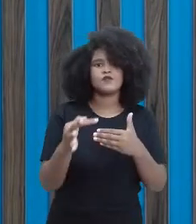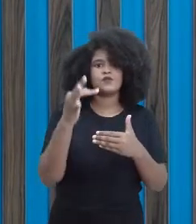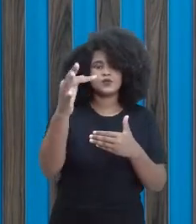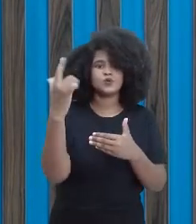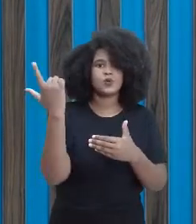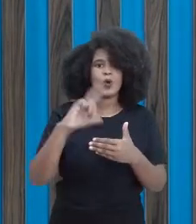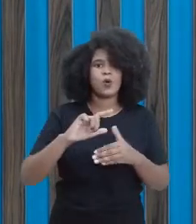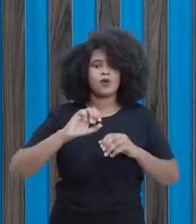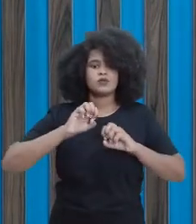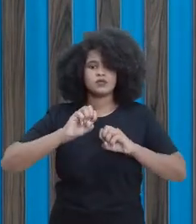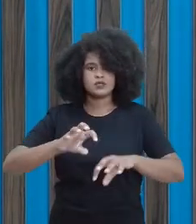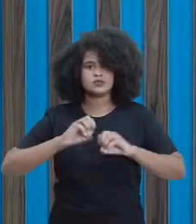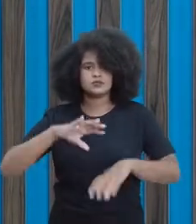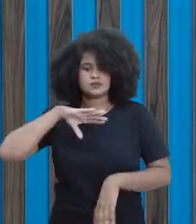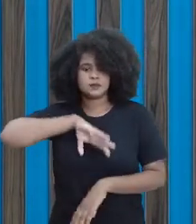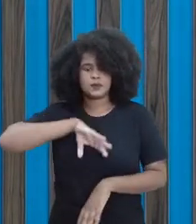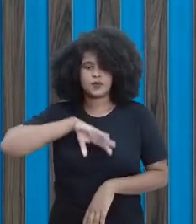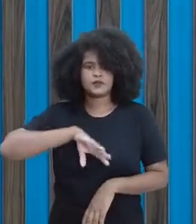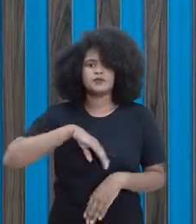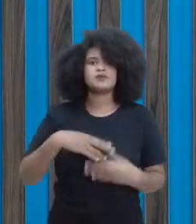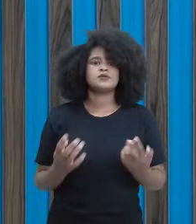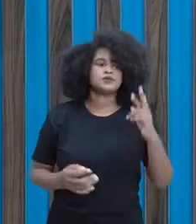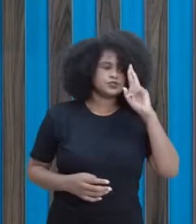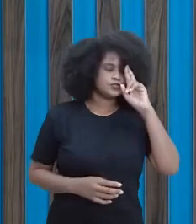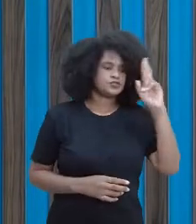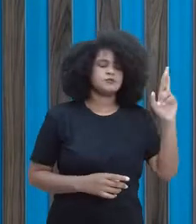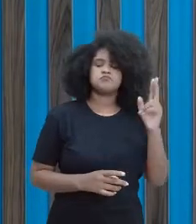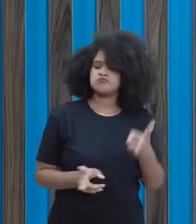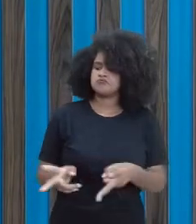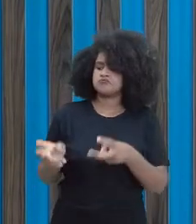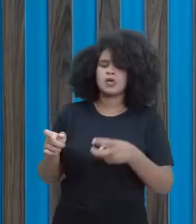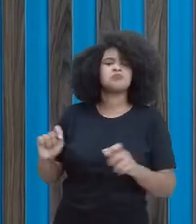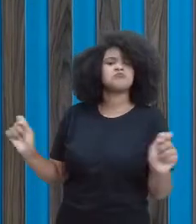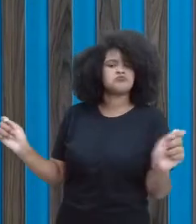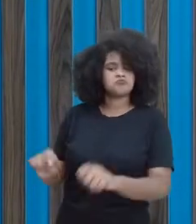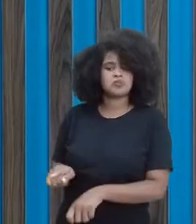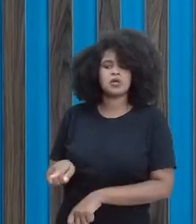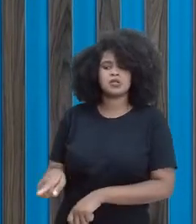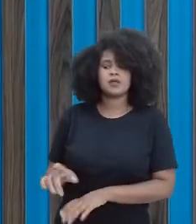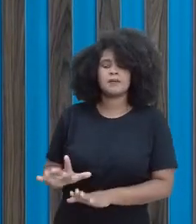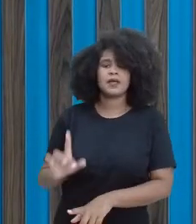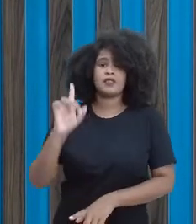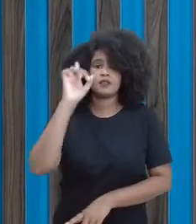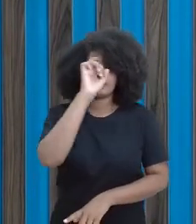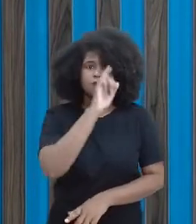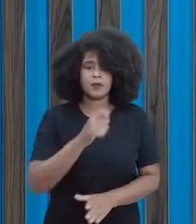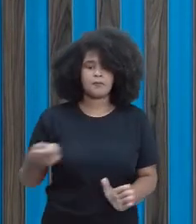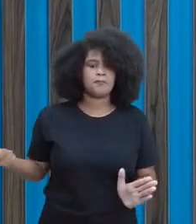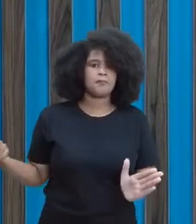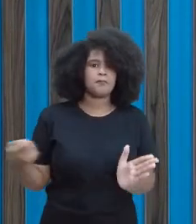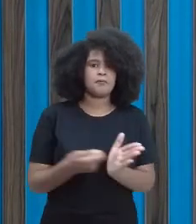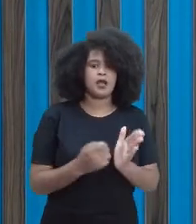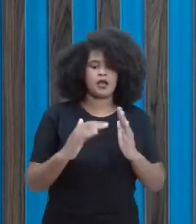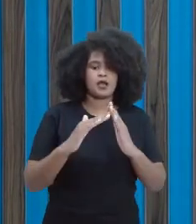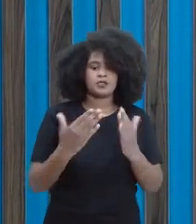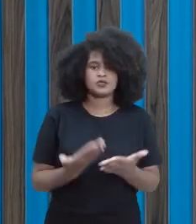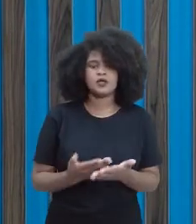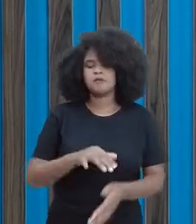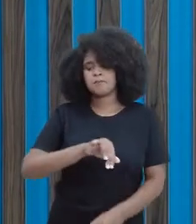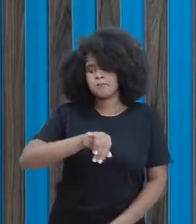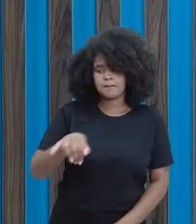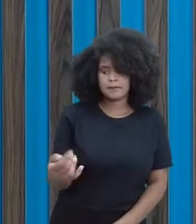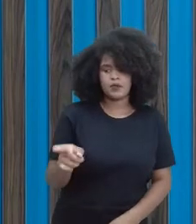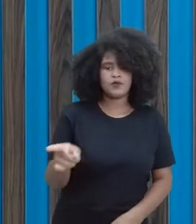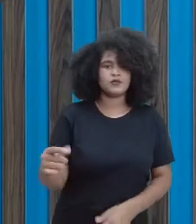de português. Então, o diretor percebeu que Freire tinha capacidade, estava com dificuldade de pagar o colégio, e aí ele aproveitou o próprio Freire